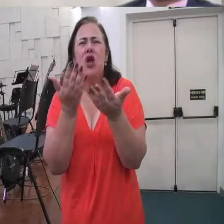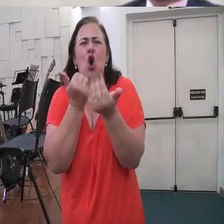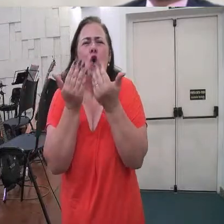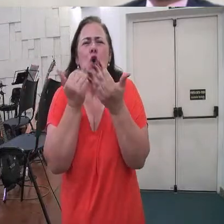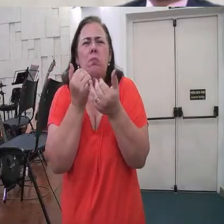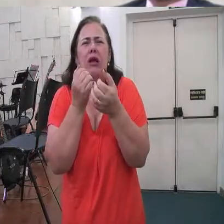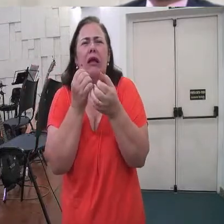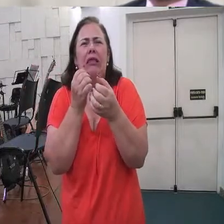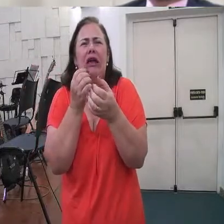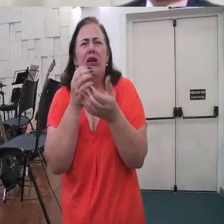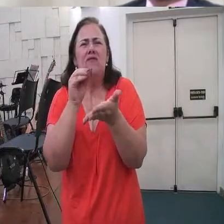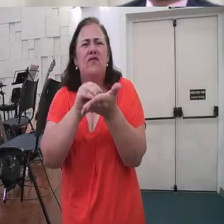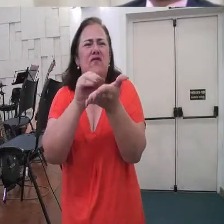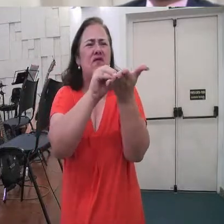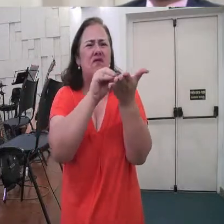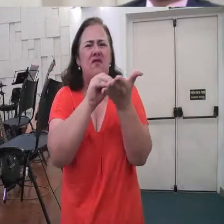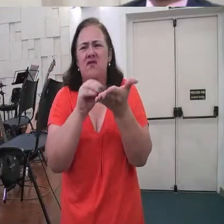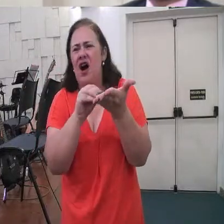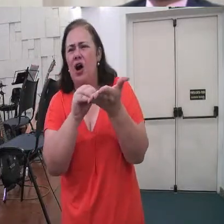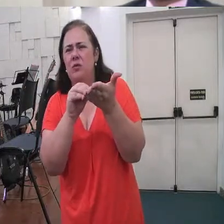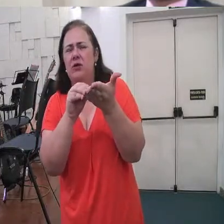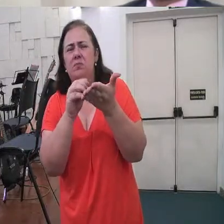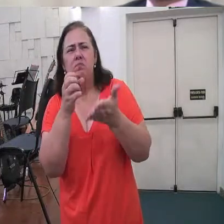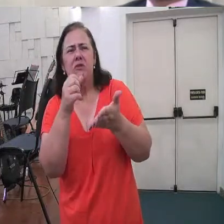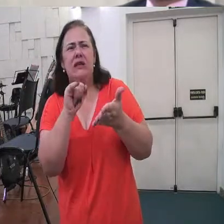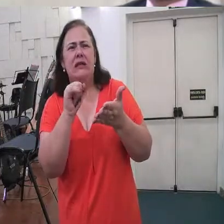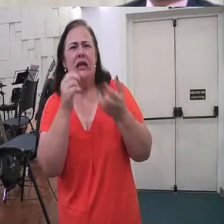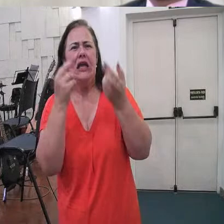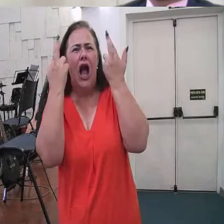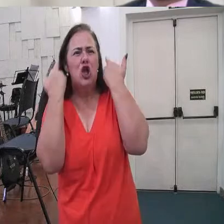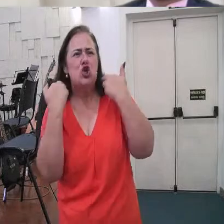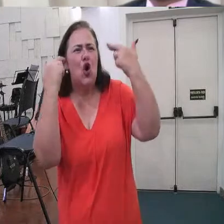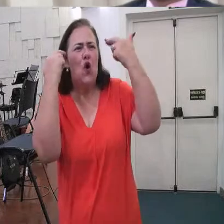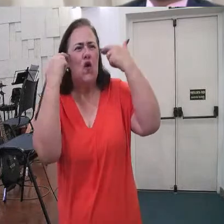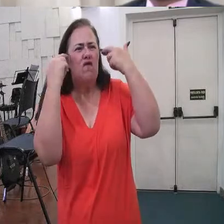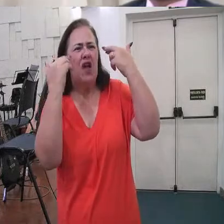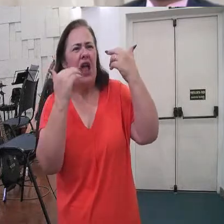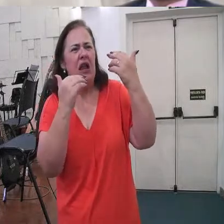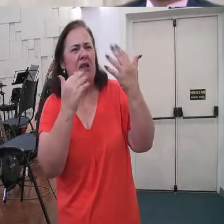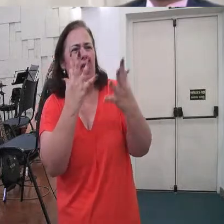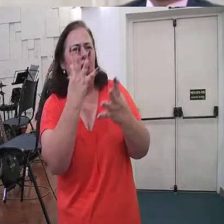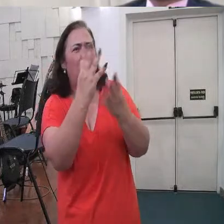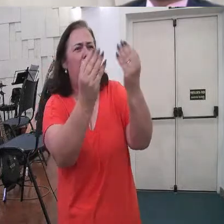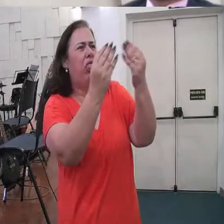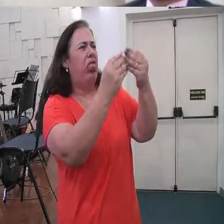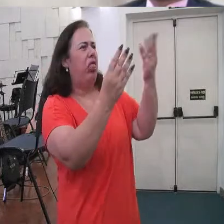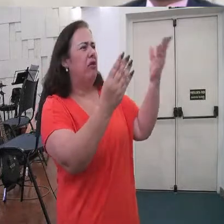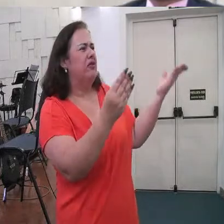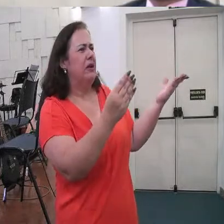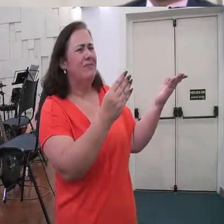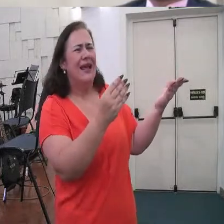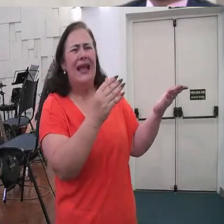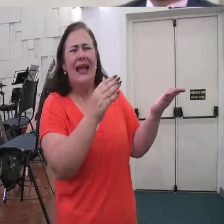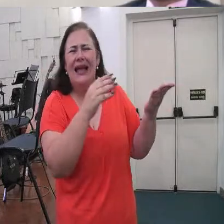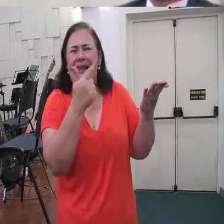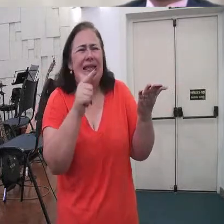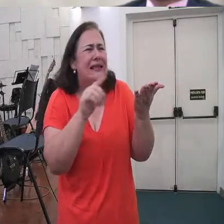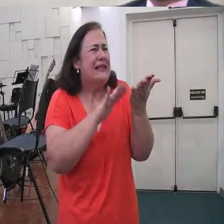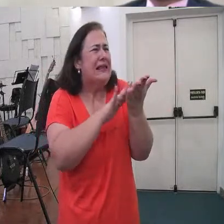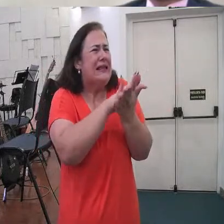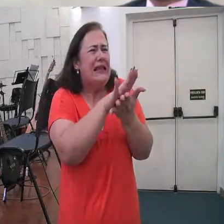as ovelhas sejam arrebatadas do aprisco, e nos currais não haja gado,